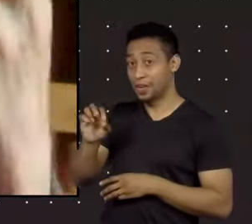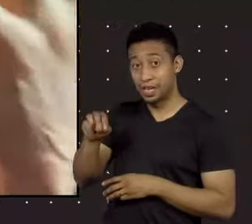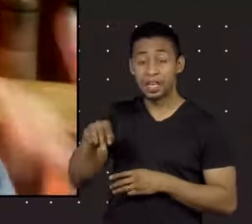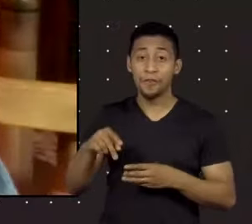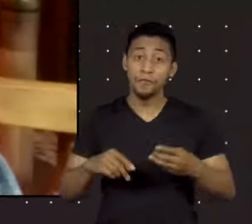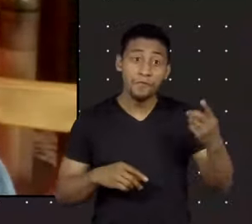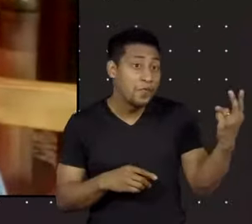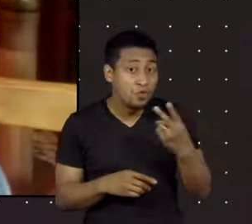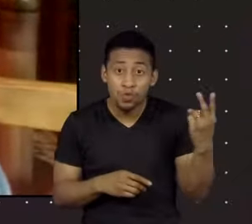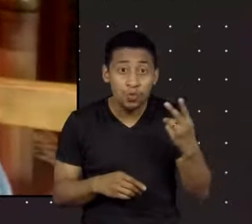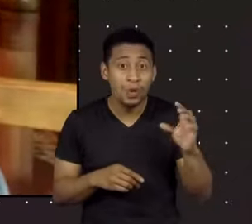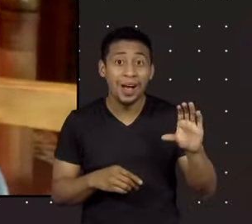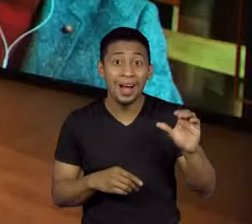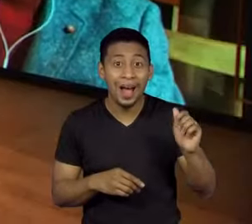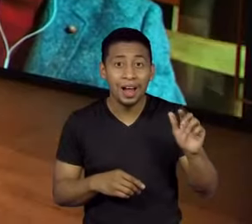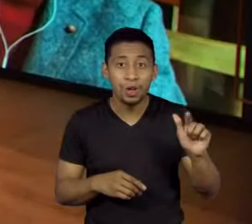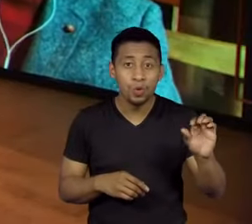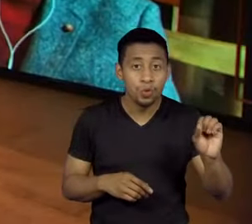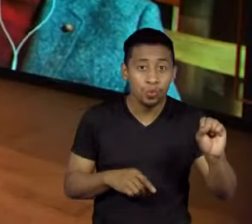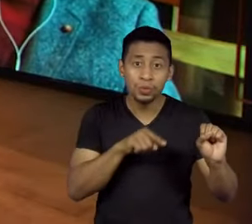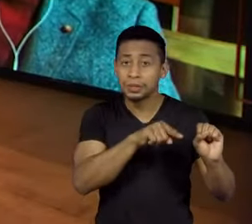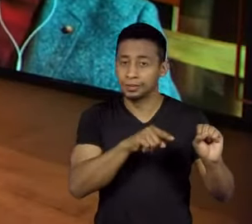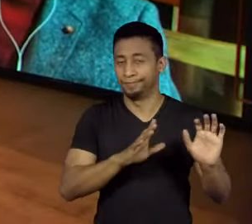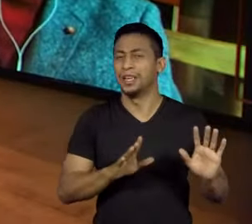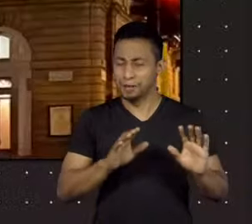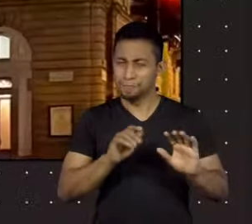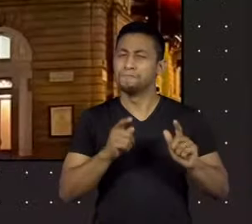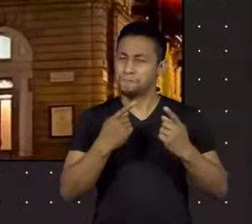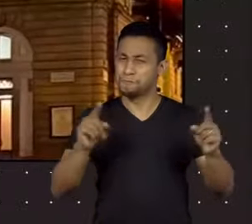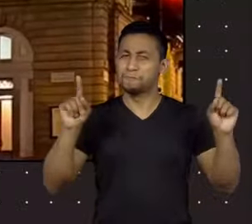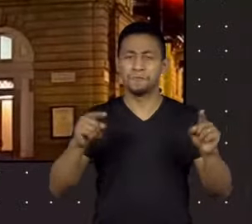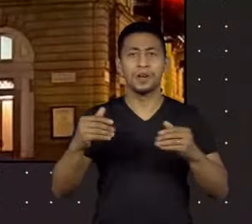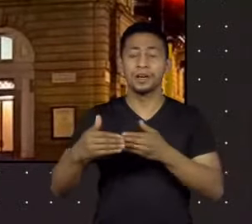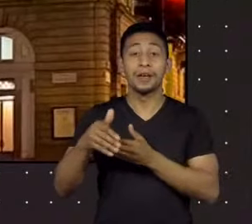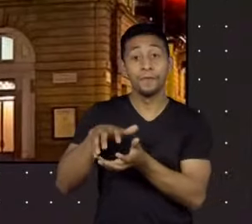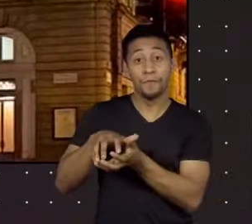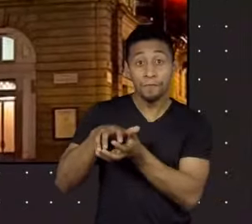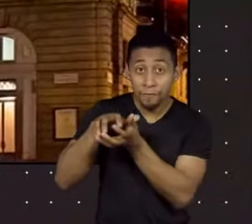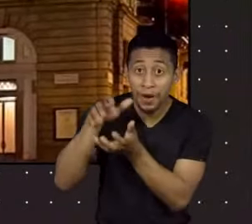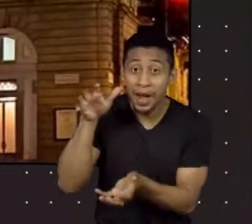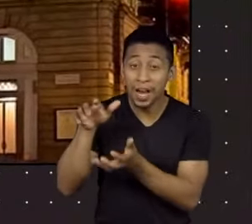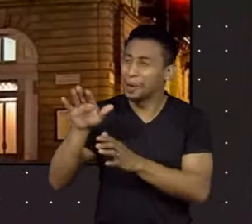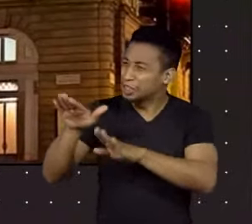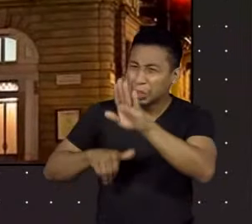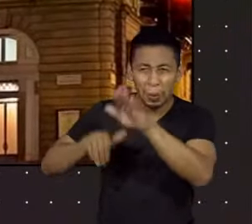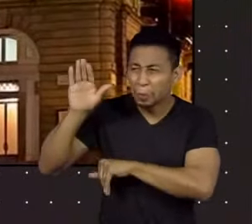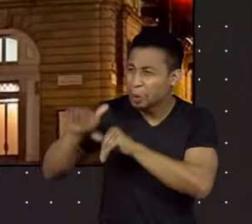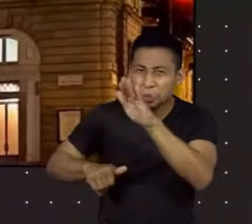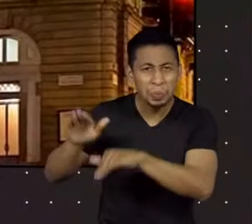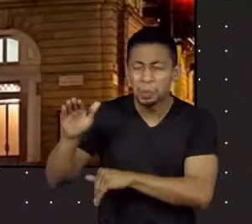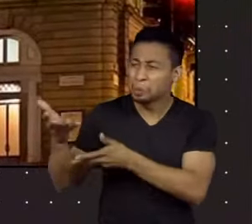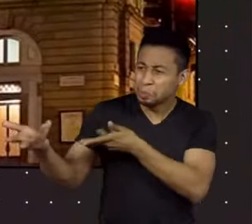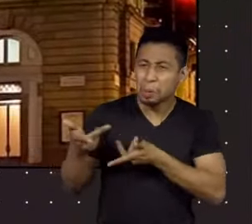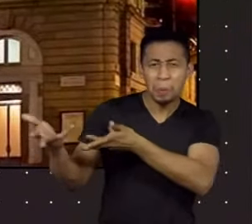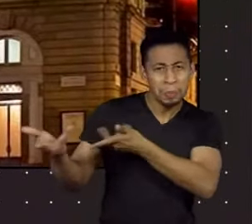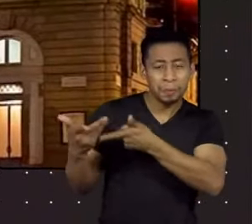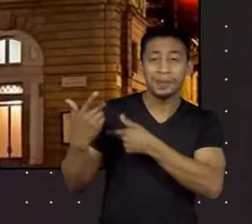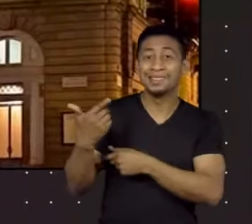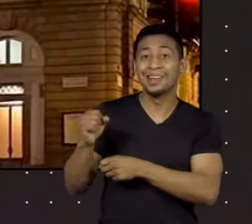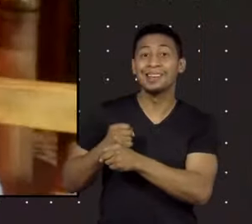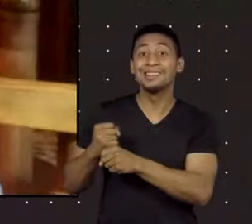Gomes. Olha que loucura, né? E ele foi o compositor mais executado depois de Verdi no Scala di Milão durante mais de 10 anos. Né? Então, foi realmente um